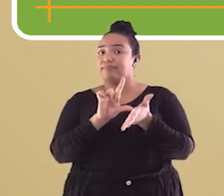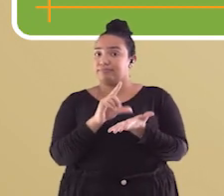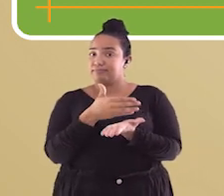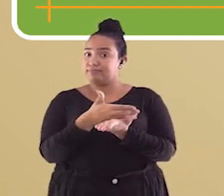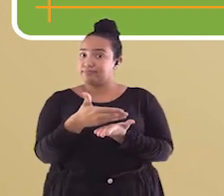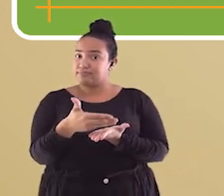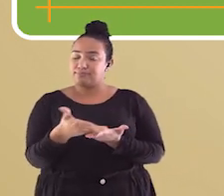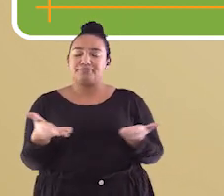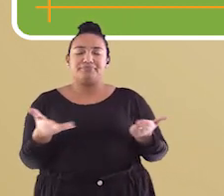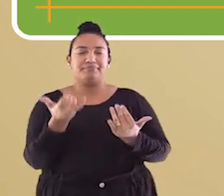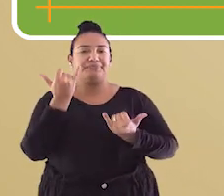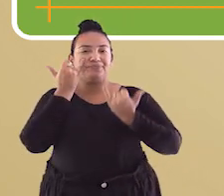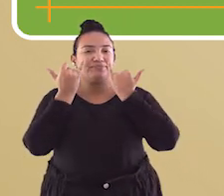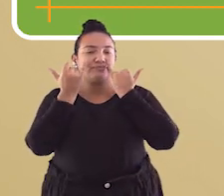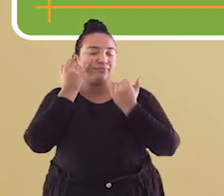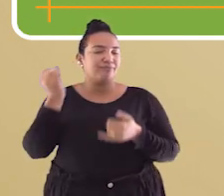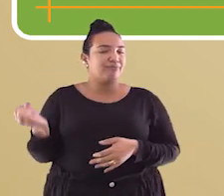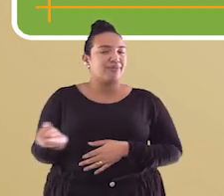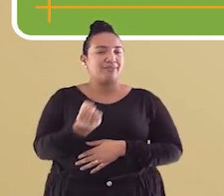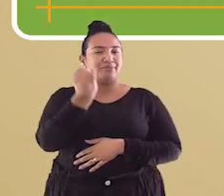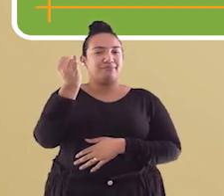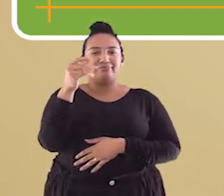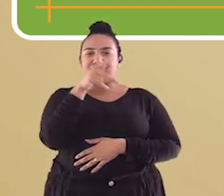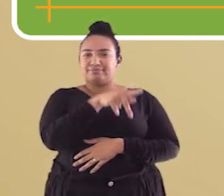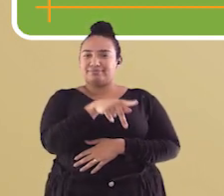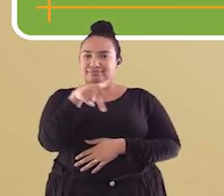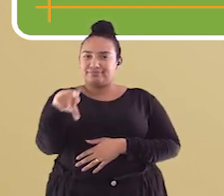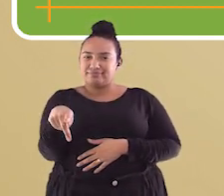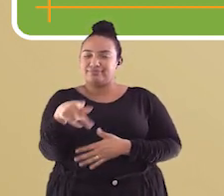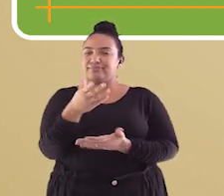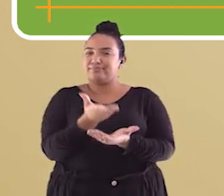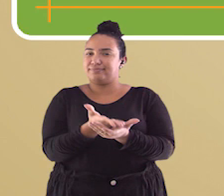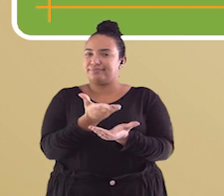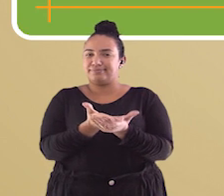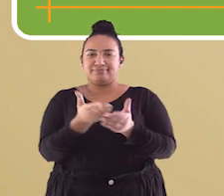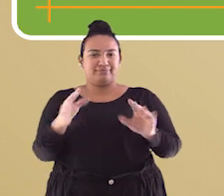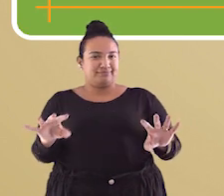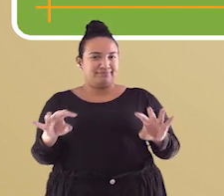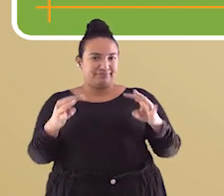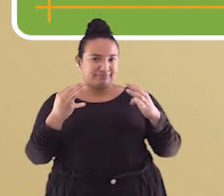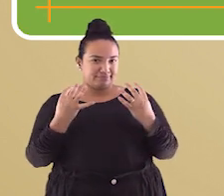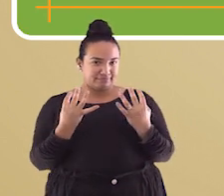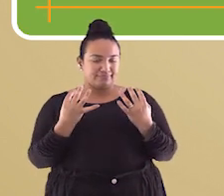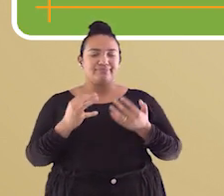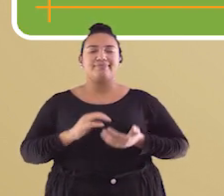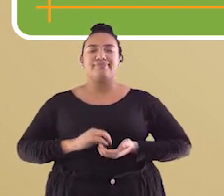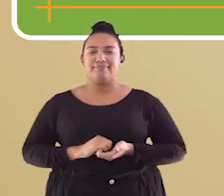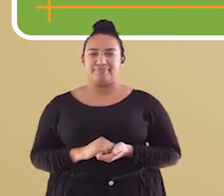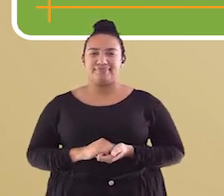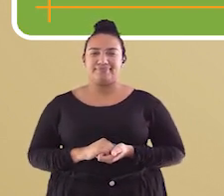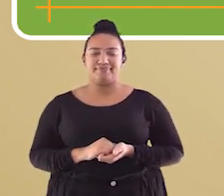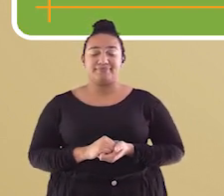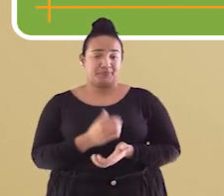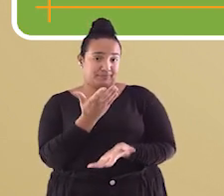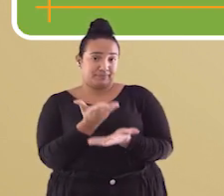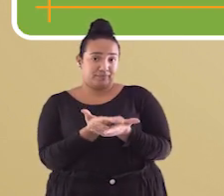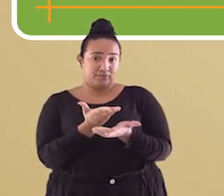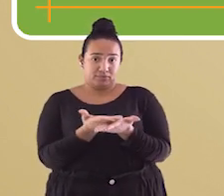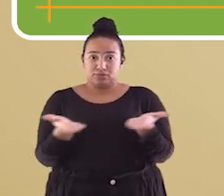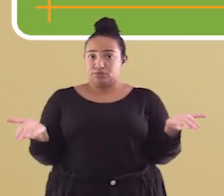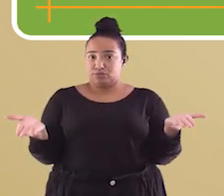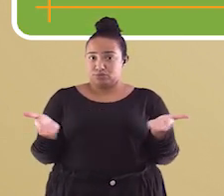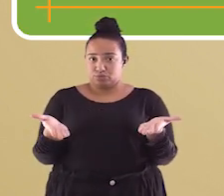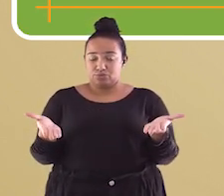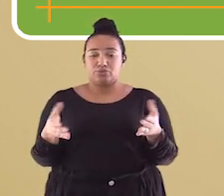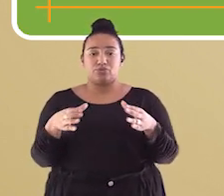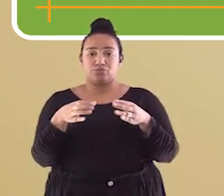aula, algumas informações importantes para os professores e professoras que estiverem nos acompanhando. Esta